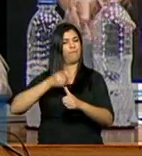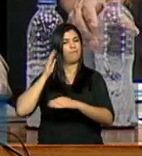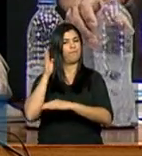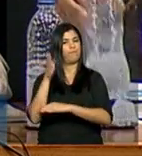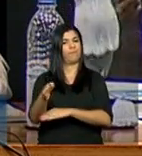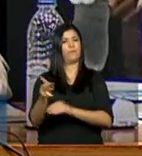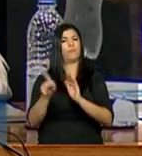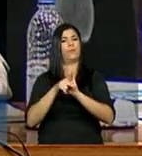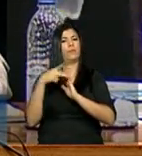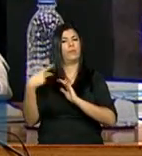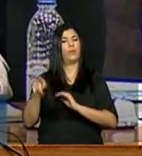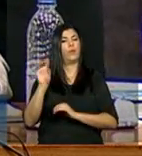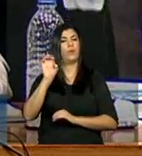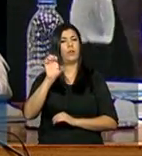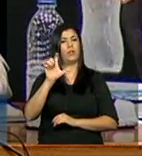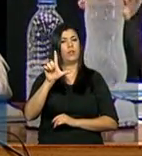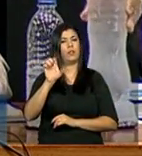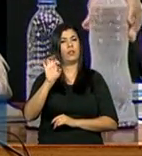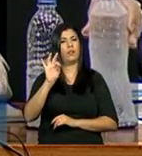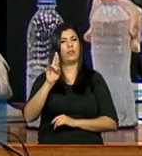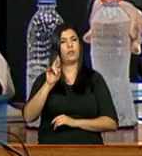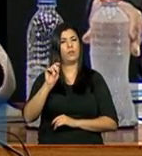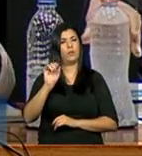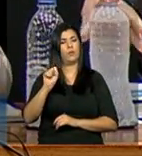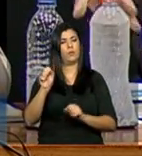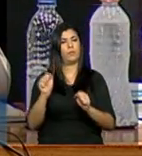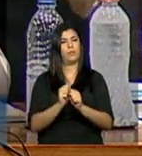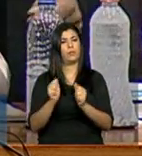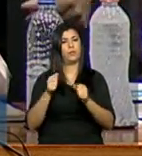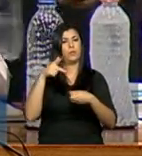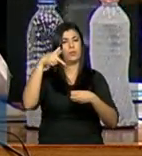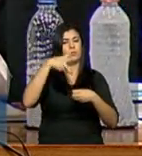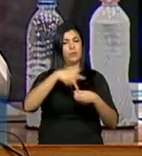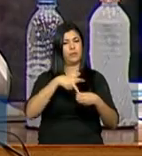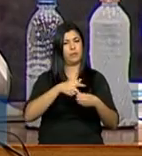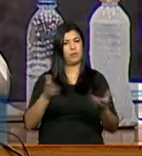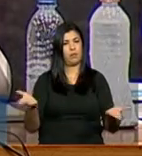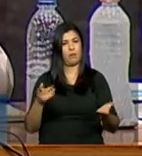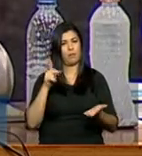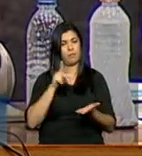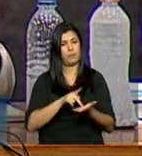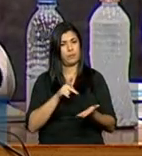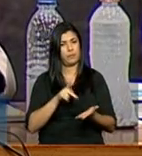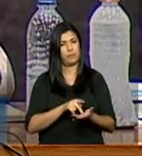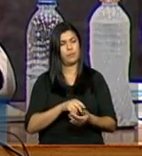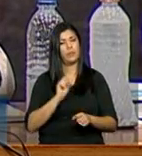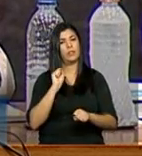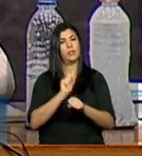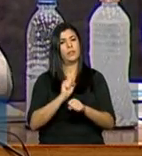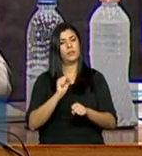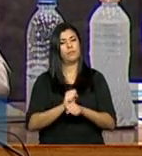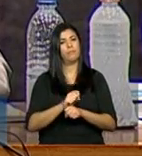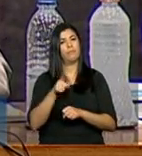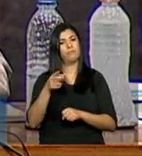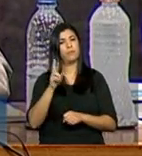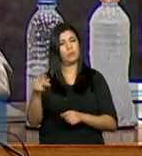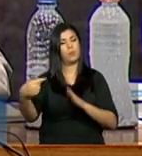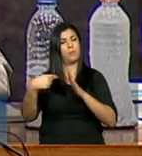da Eletrobras quanto a isto. No momento presente, e com a transparência que a senhora